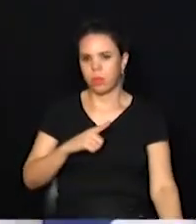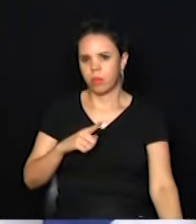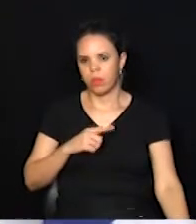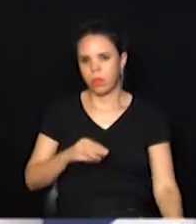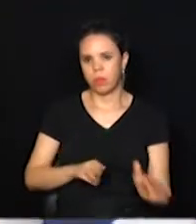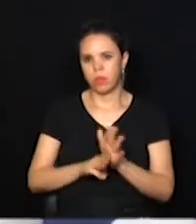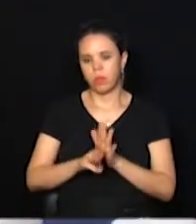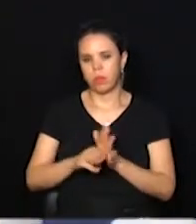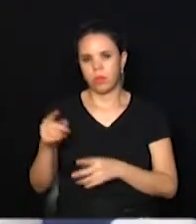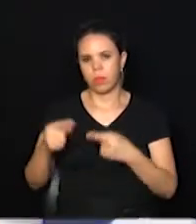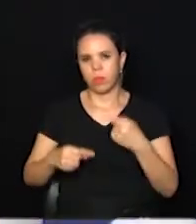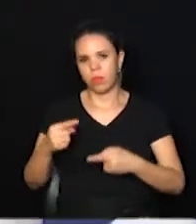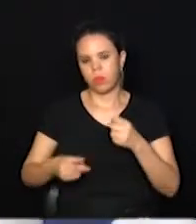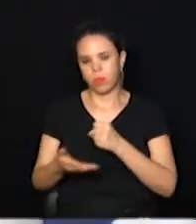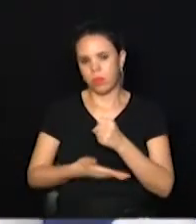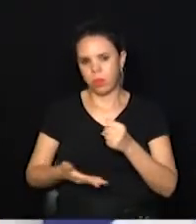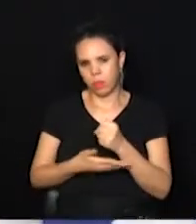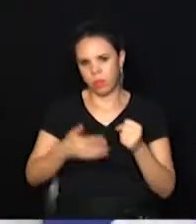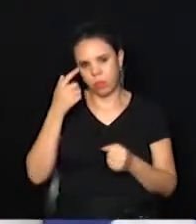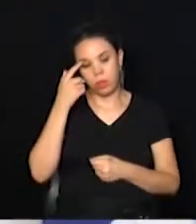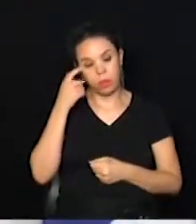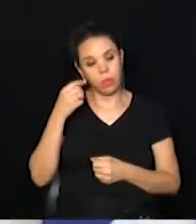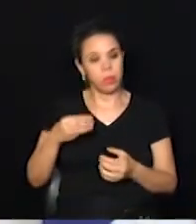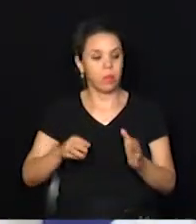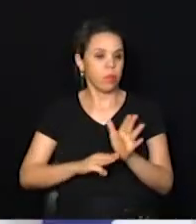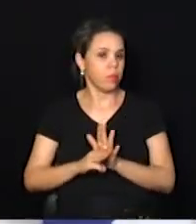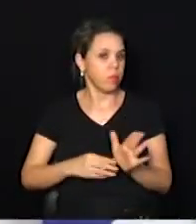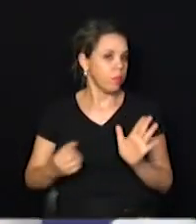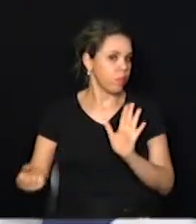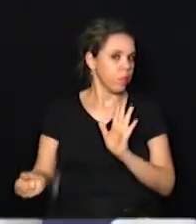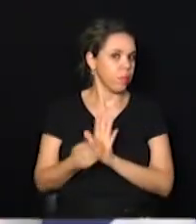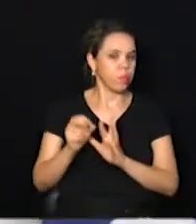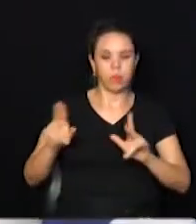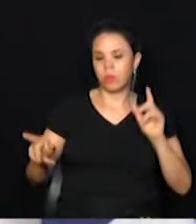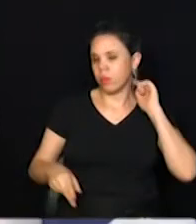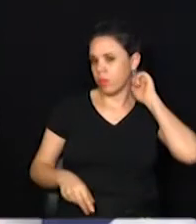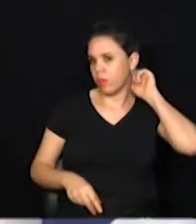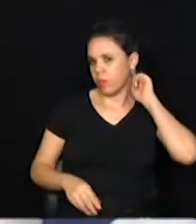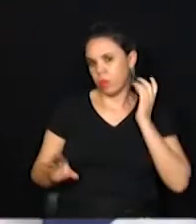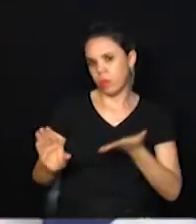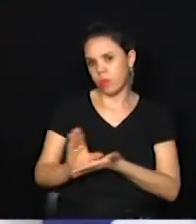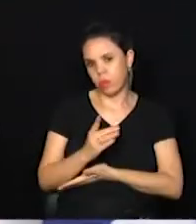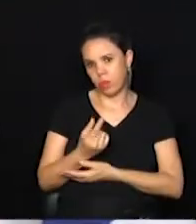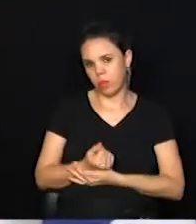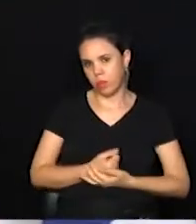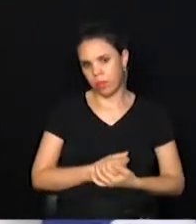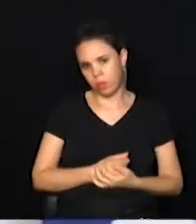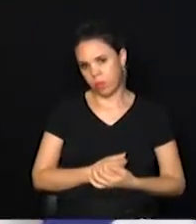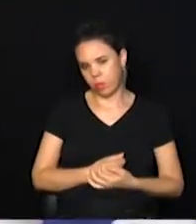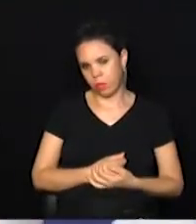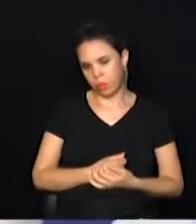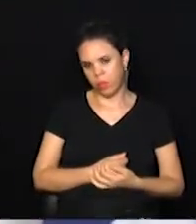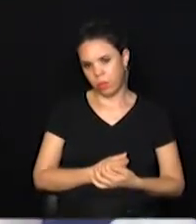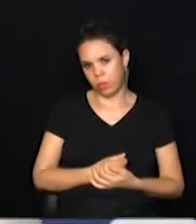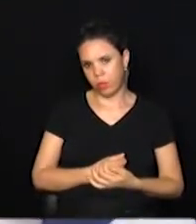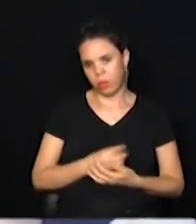de discutir na base e foi esse método que marcou a diferença também no orçamento participativo. Então,